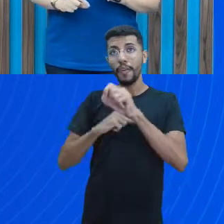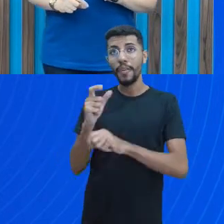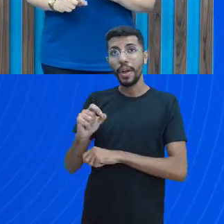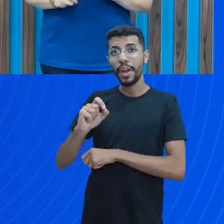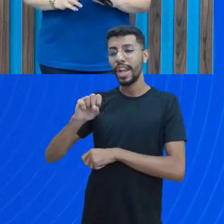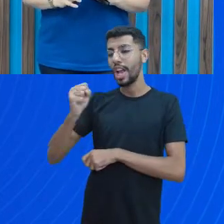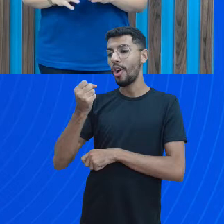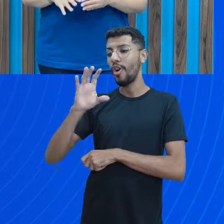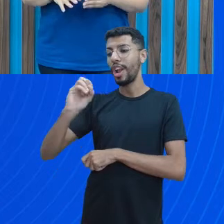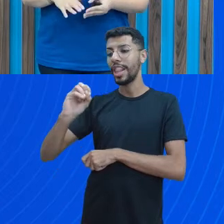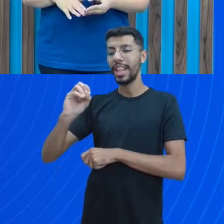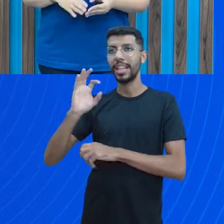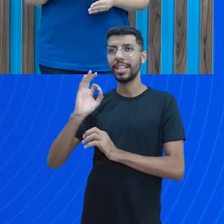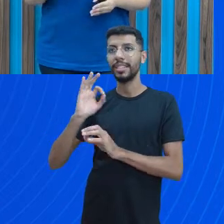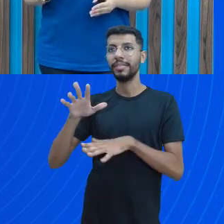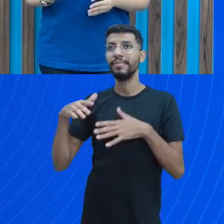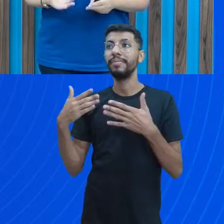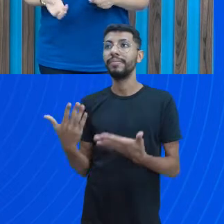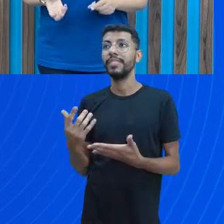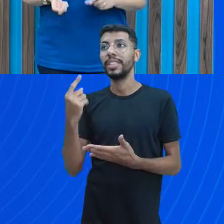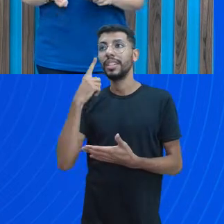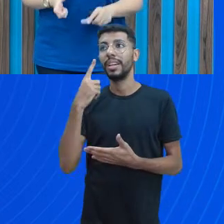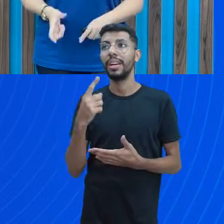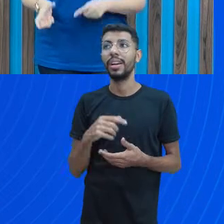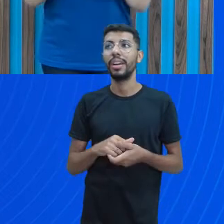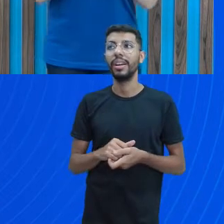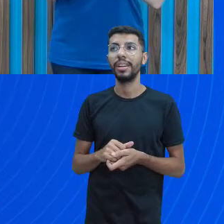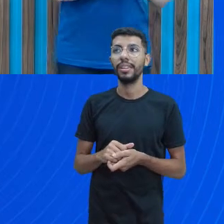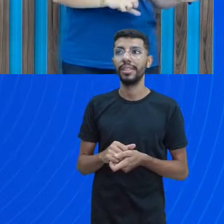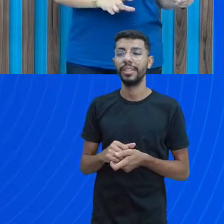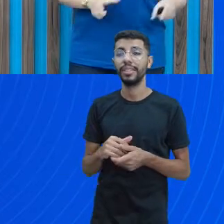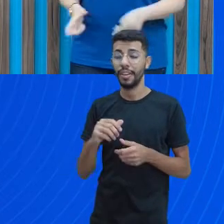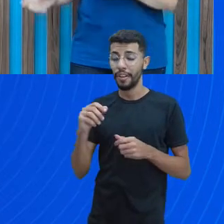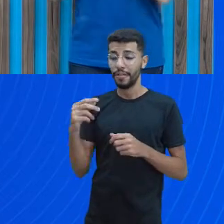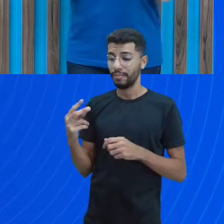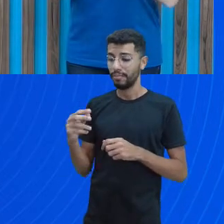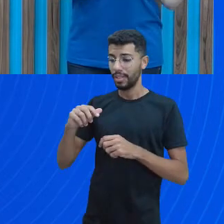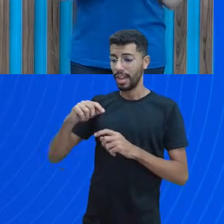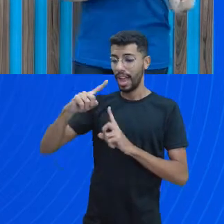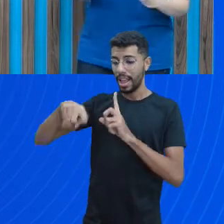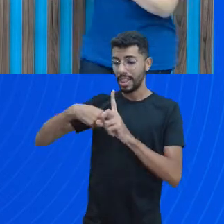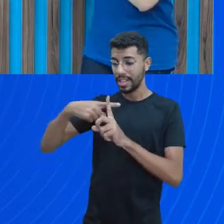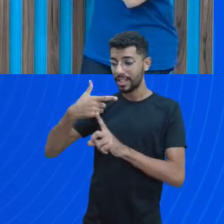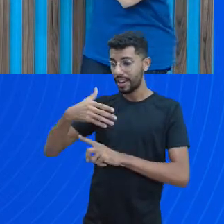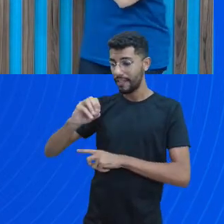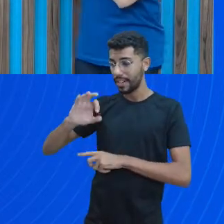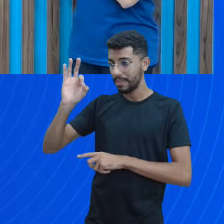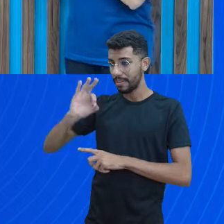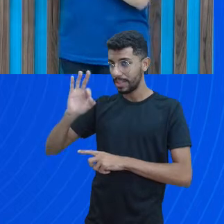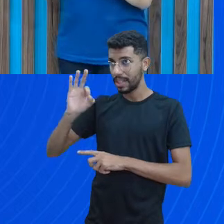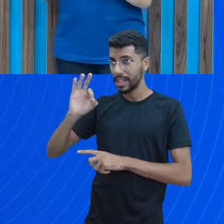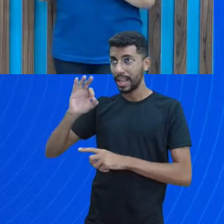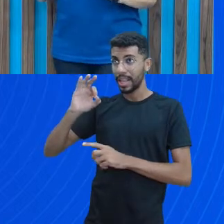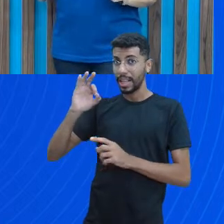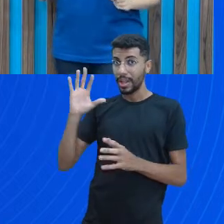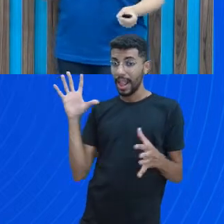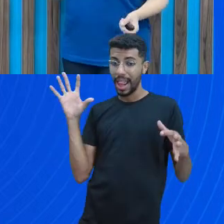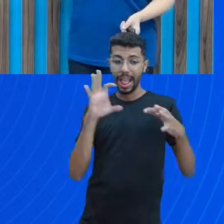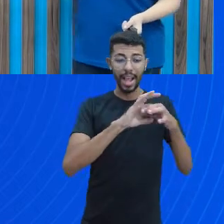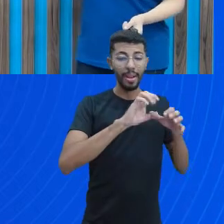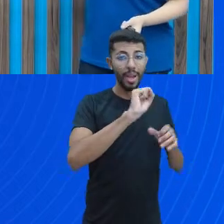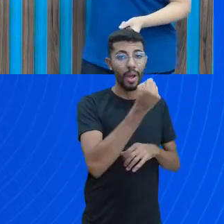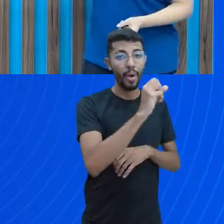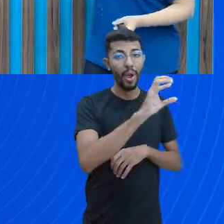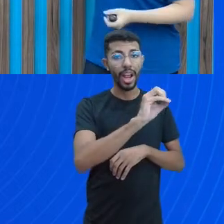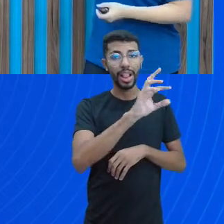aí. Então, eu vou aumentar 20% comparando, acrescendo em R$80, tá certo?